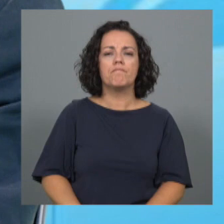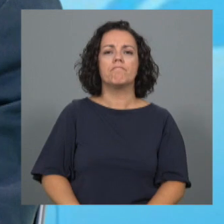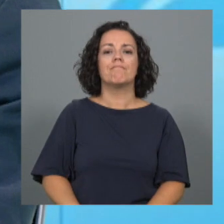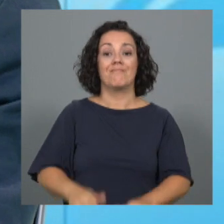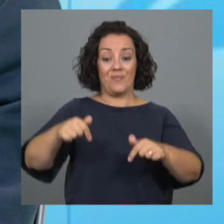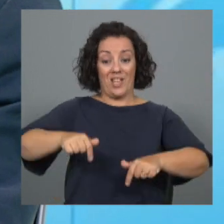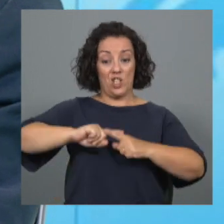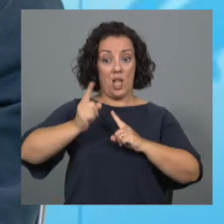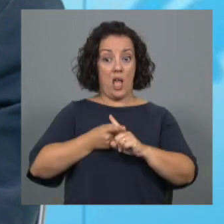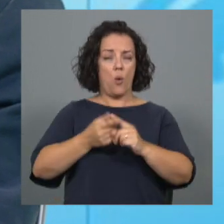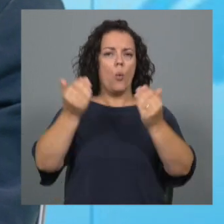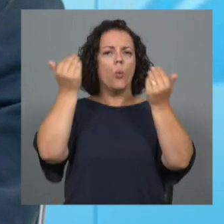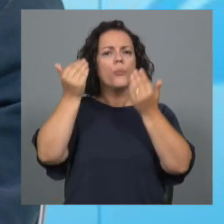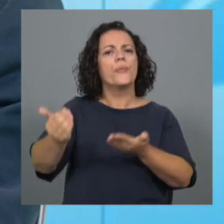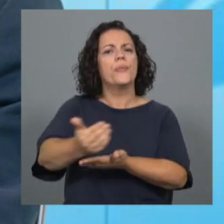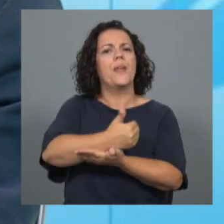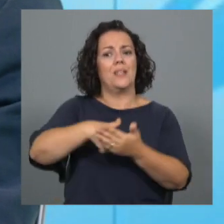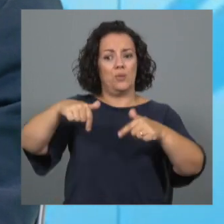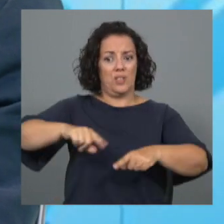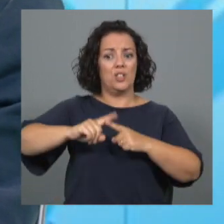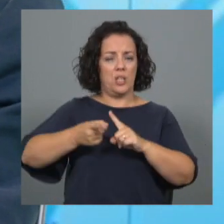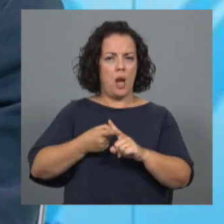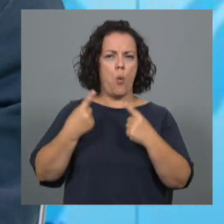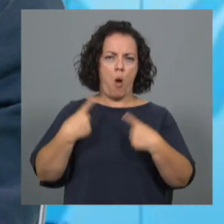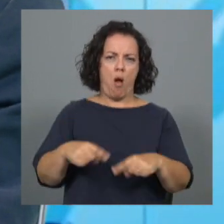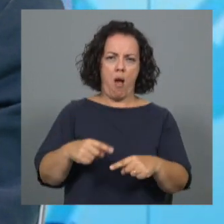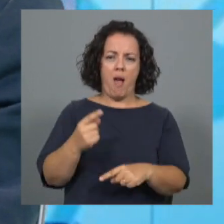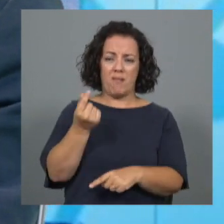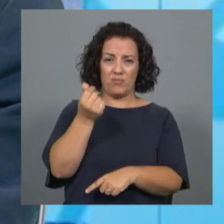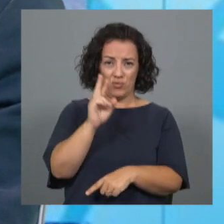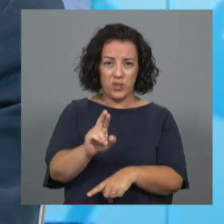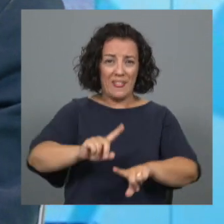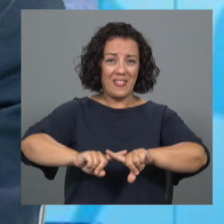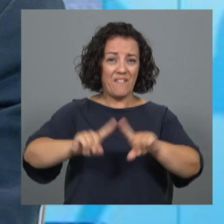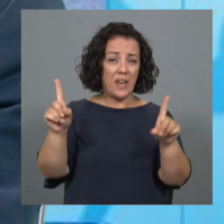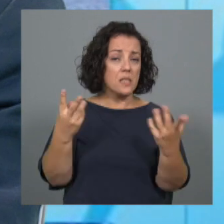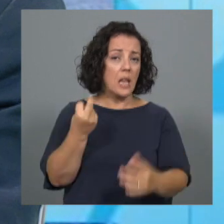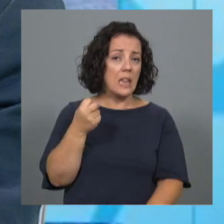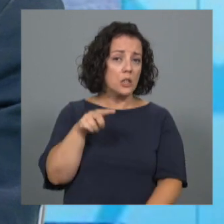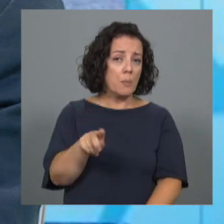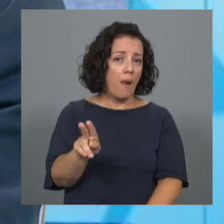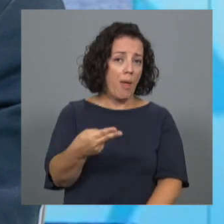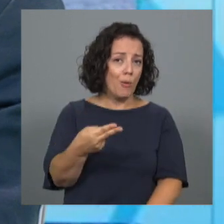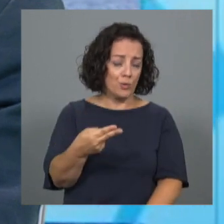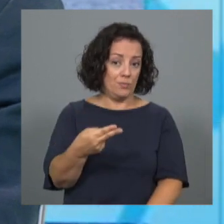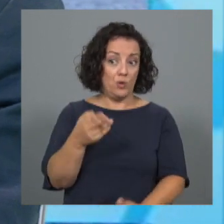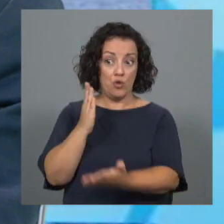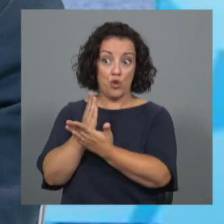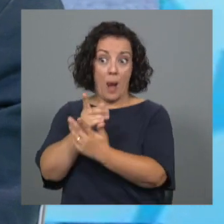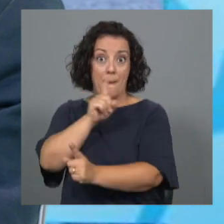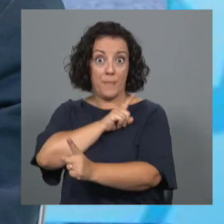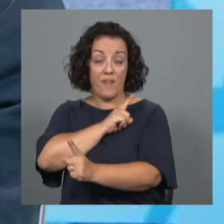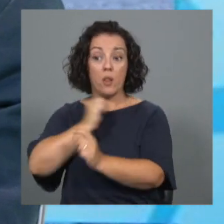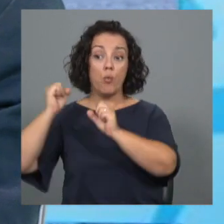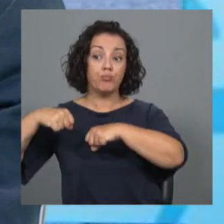deste ano, concretamente deste ano, há um diferencial aproximadamente de 3.000 euros, ou seja, uma escola privada com contrato de